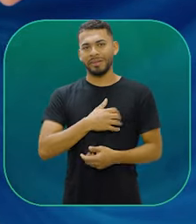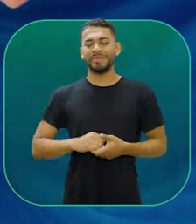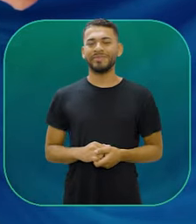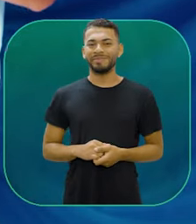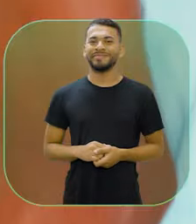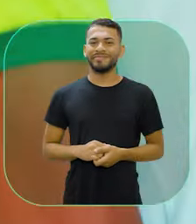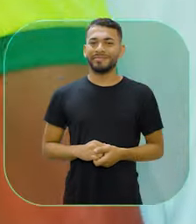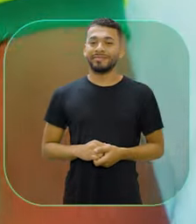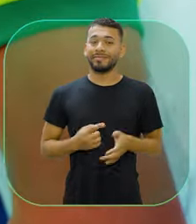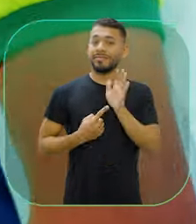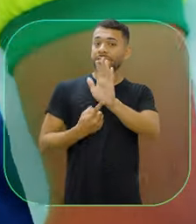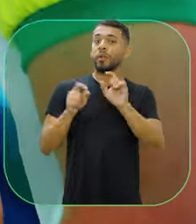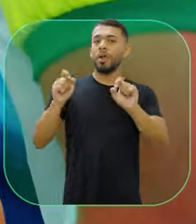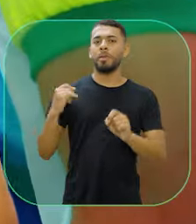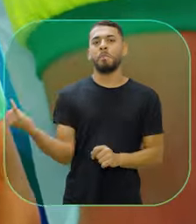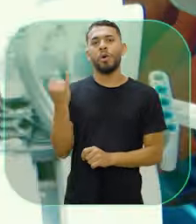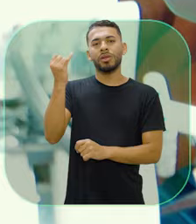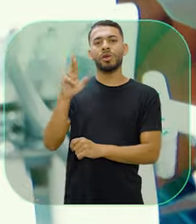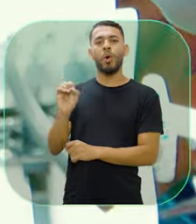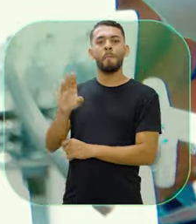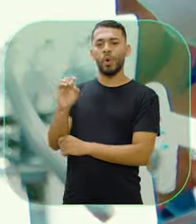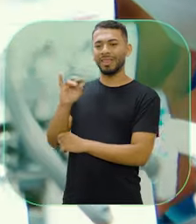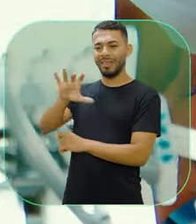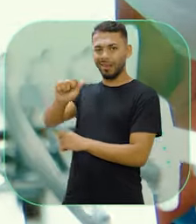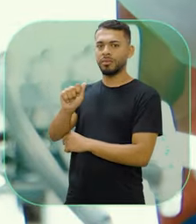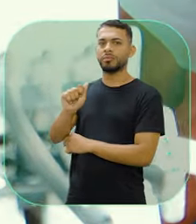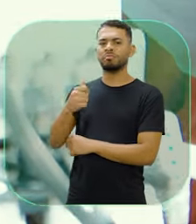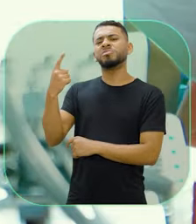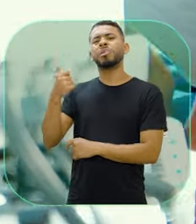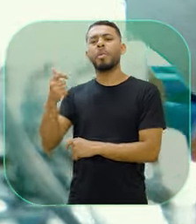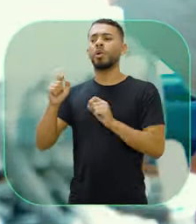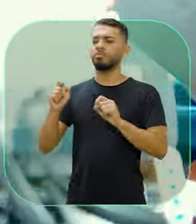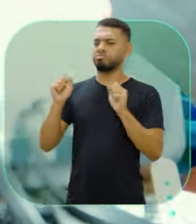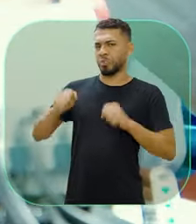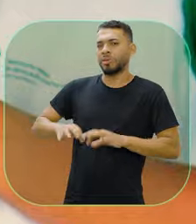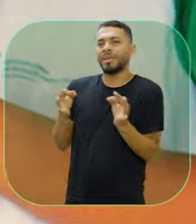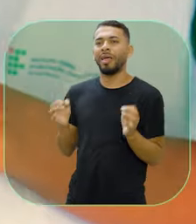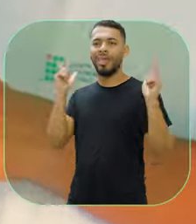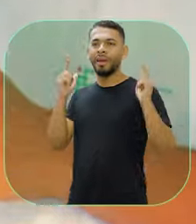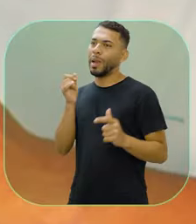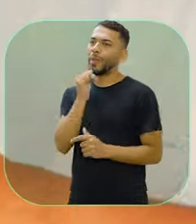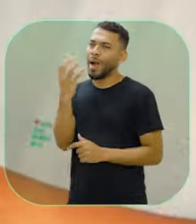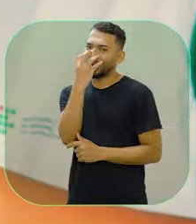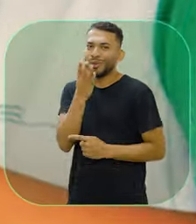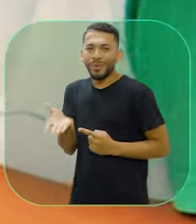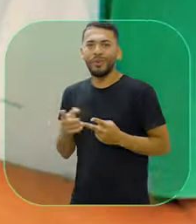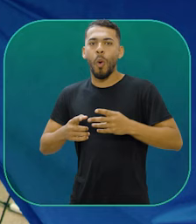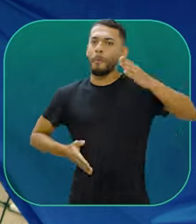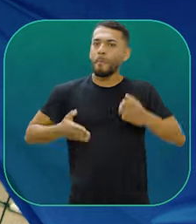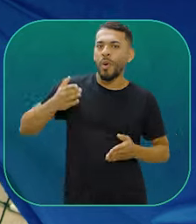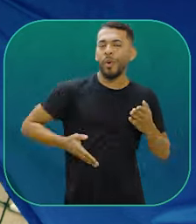de Pernambuco. Eu vou mostrar a importância da robótica. Primeiro, ela pode ser como uma simples diversão, como cachorros, que você pode ver